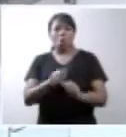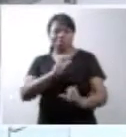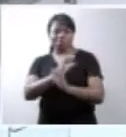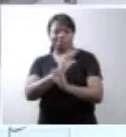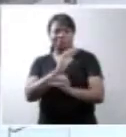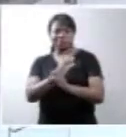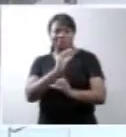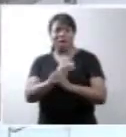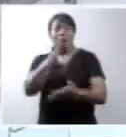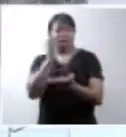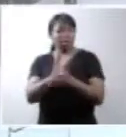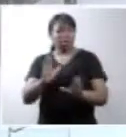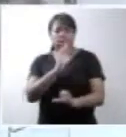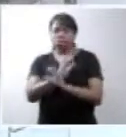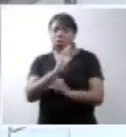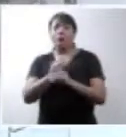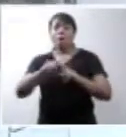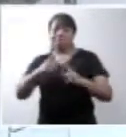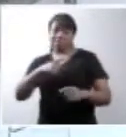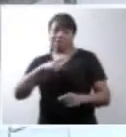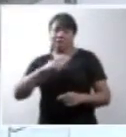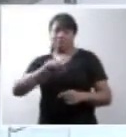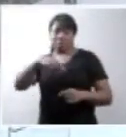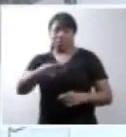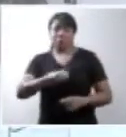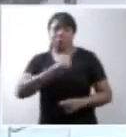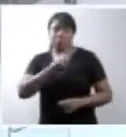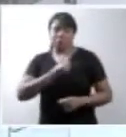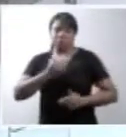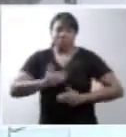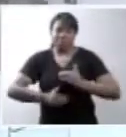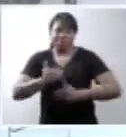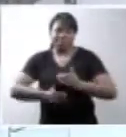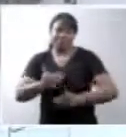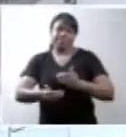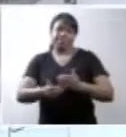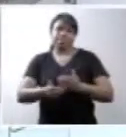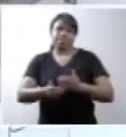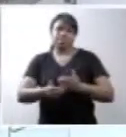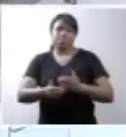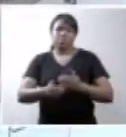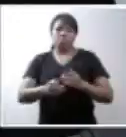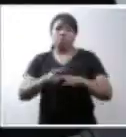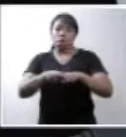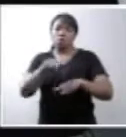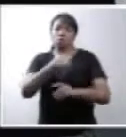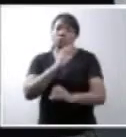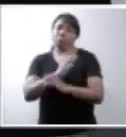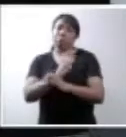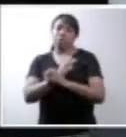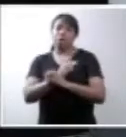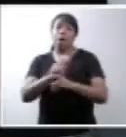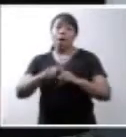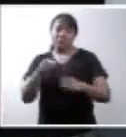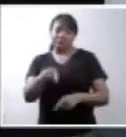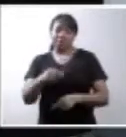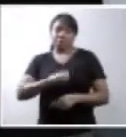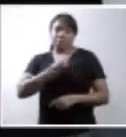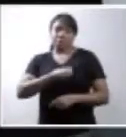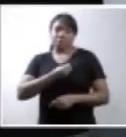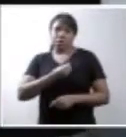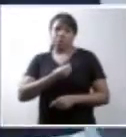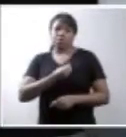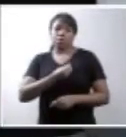barreiras justamente porque existe vida se desenvolvendo apesar dessas barreiras. É essa vida